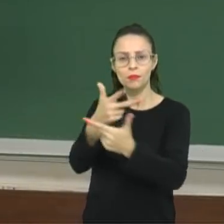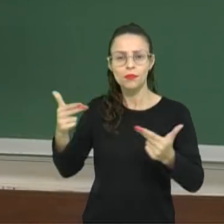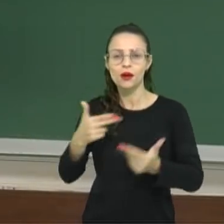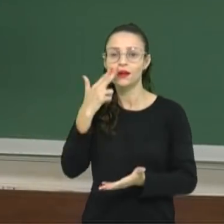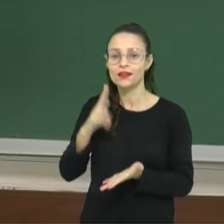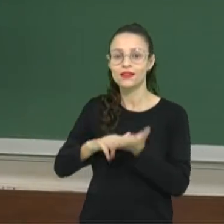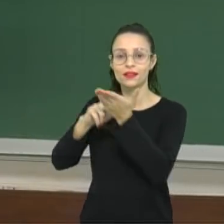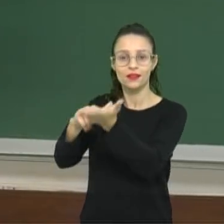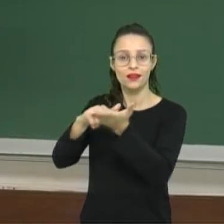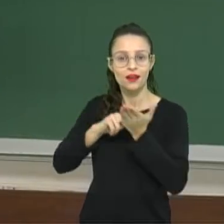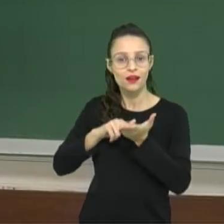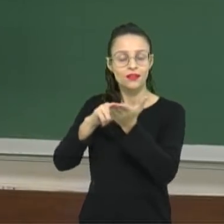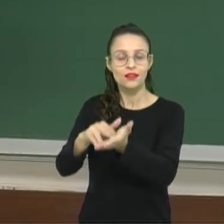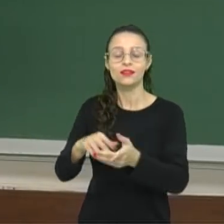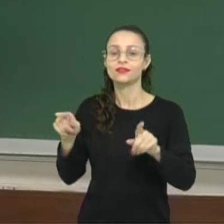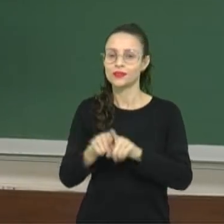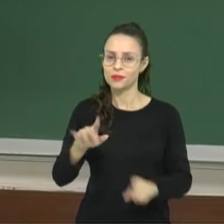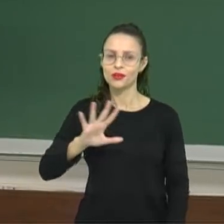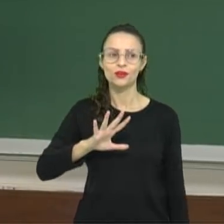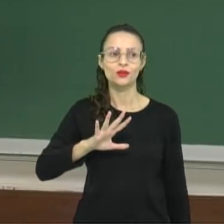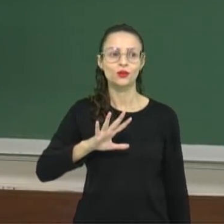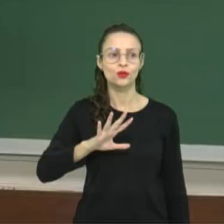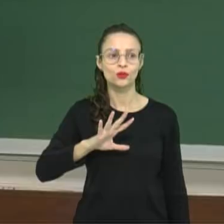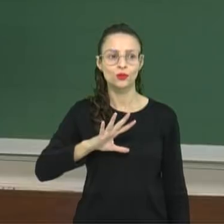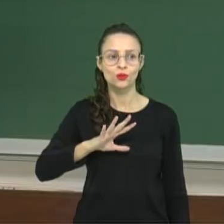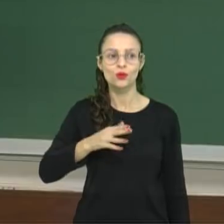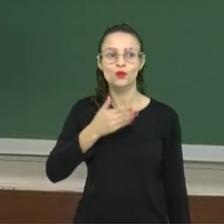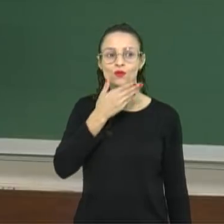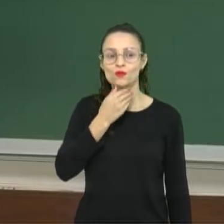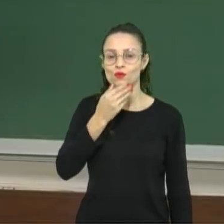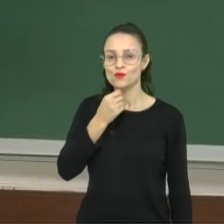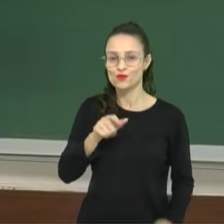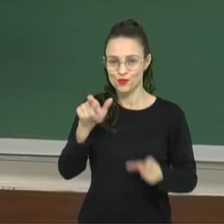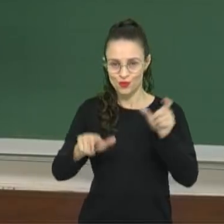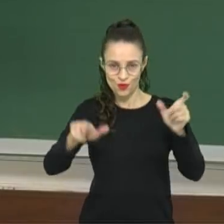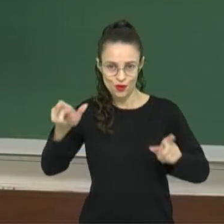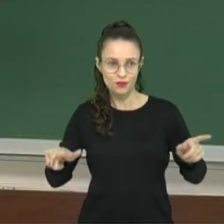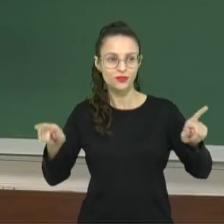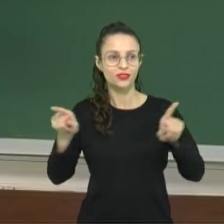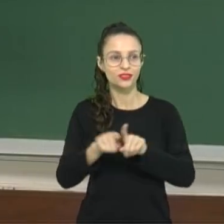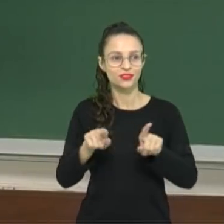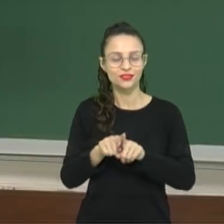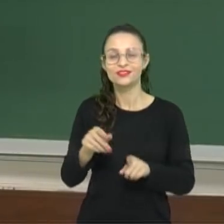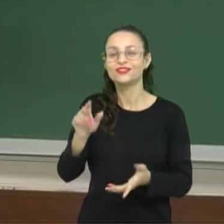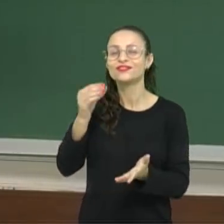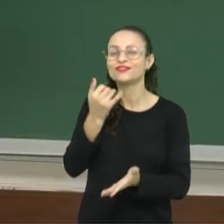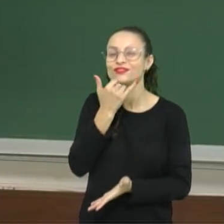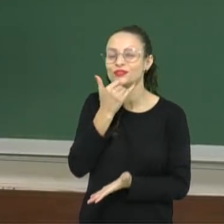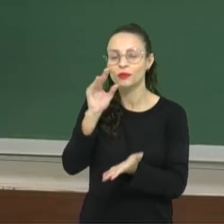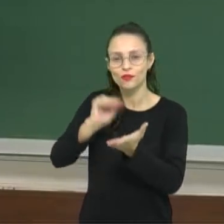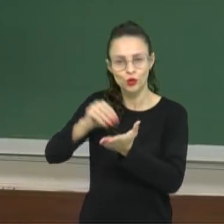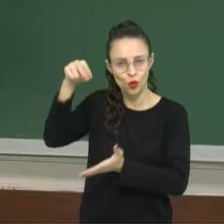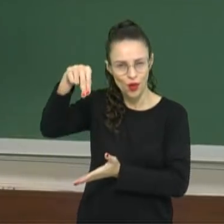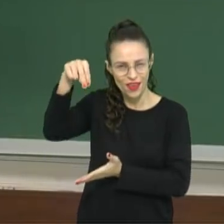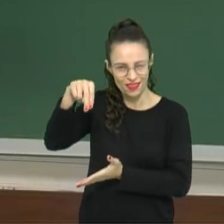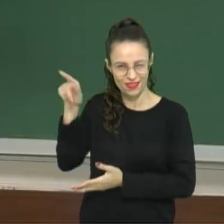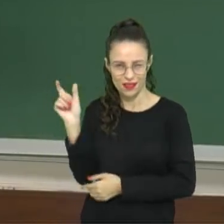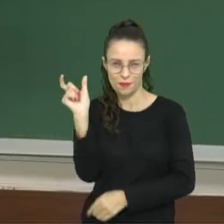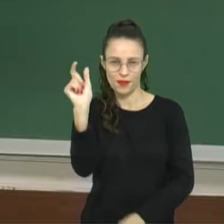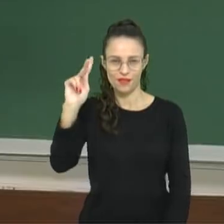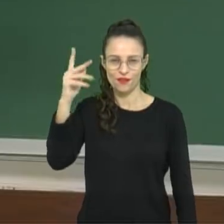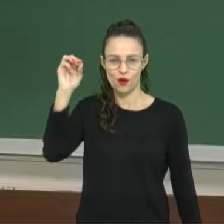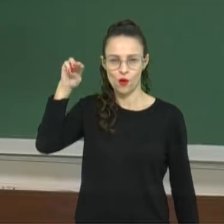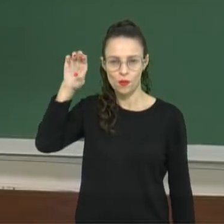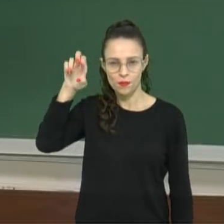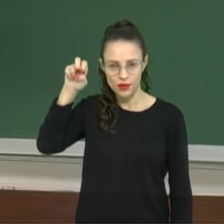correspondências, homens e coragens. Opa, ali faltou um N na palavrinha homem, certo? Mas homens e coragens, por